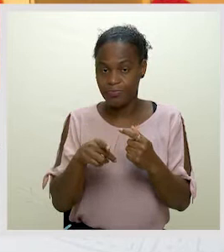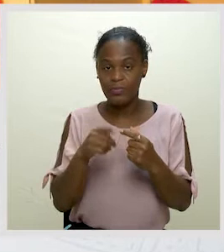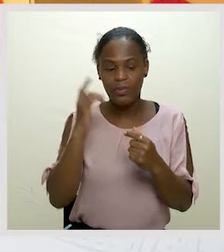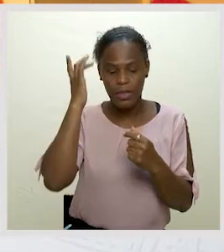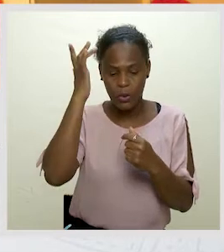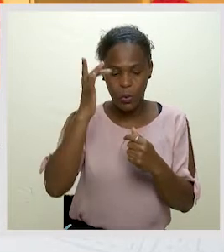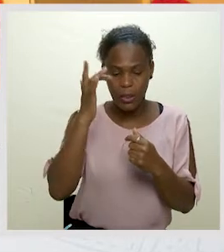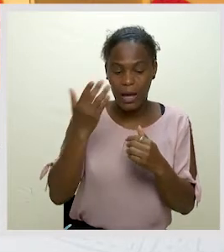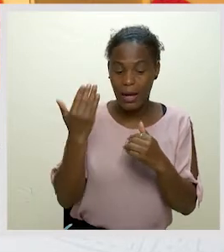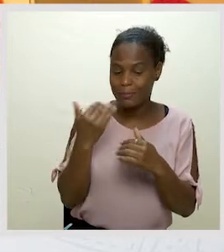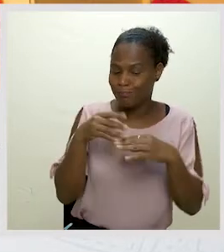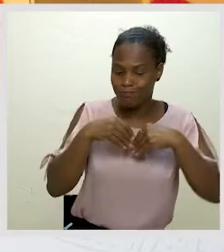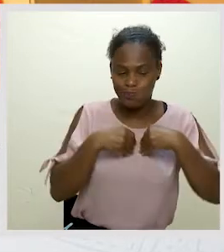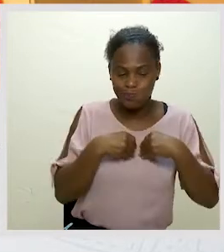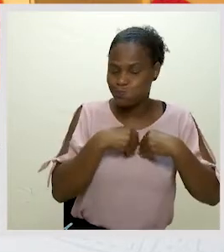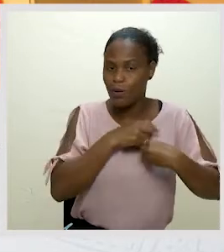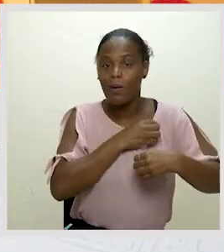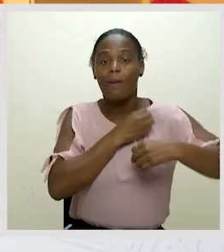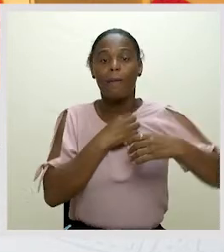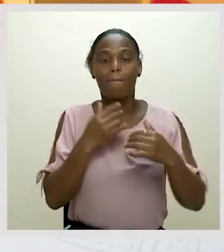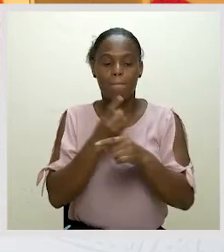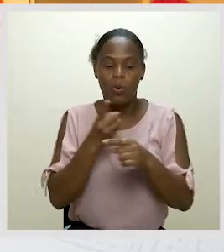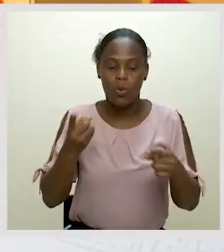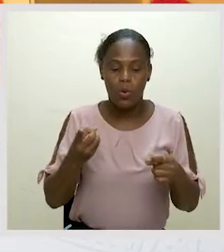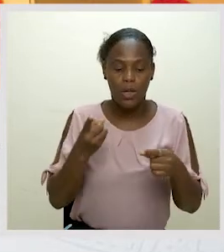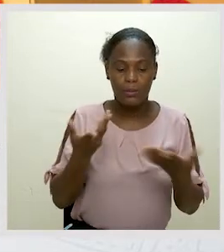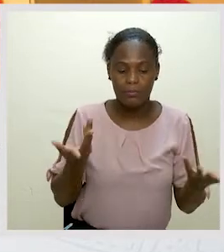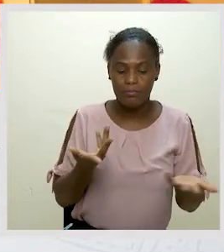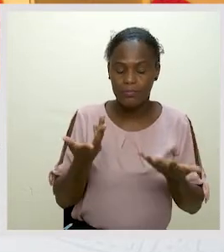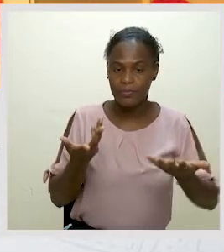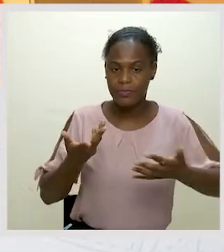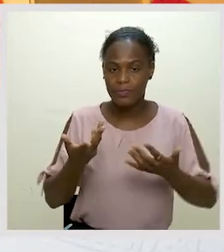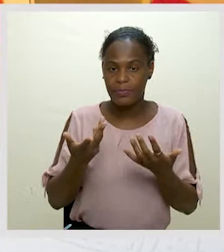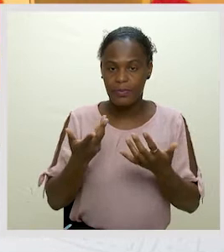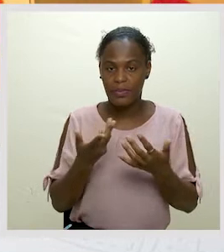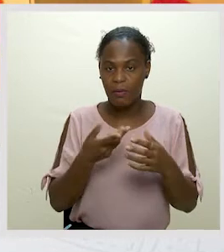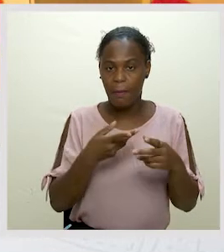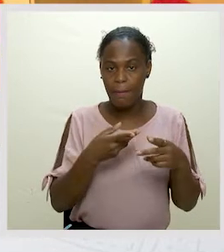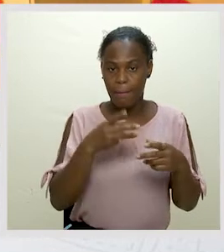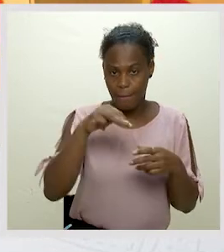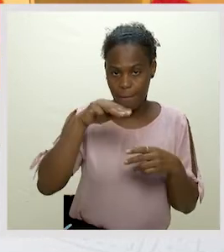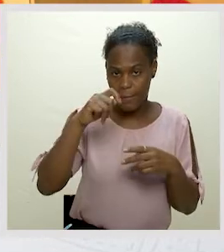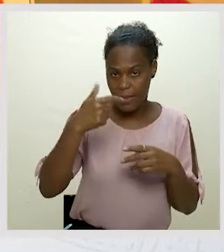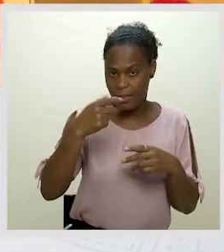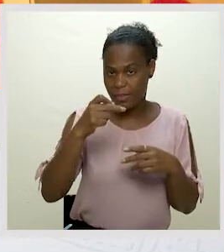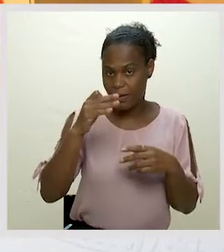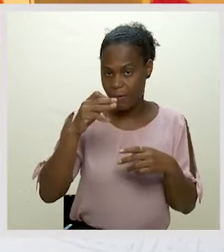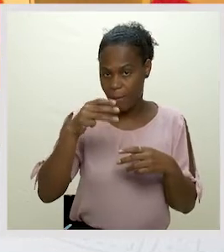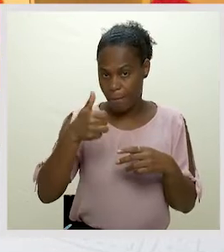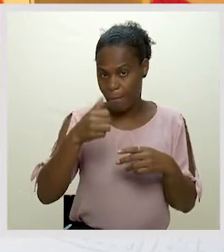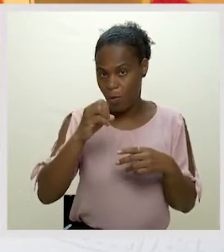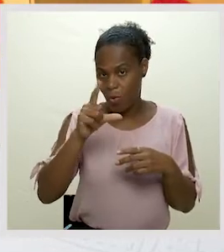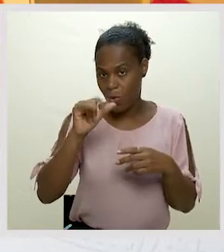Esta teoria foi rejeitada porque o metabolismo envolvido